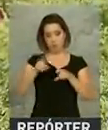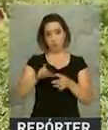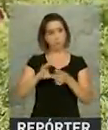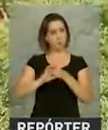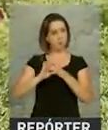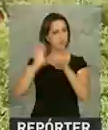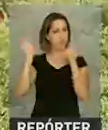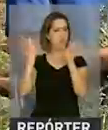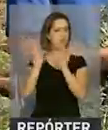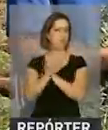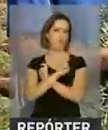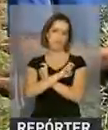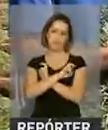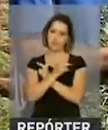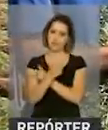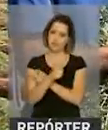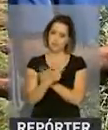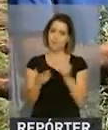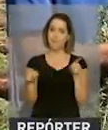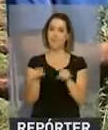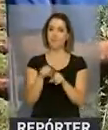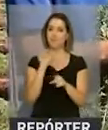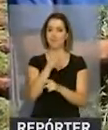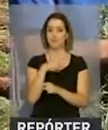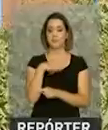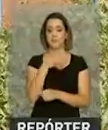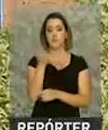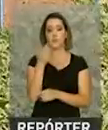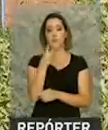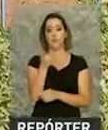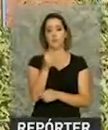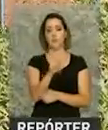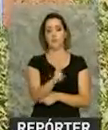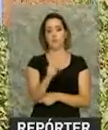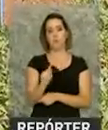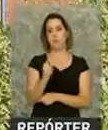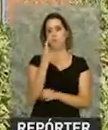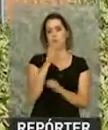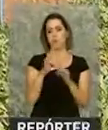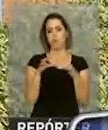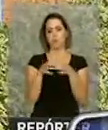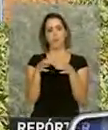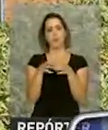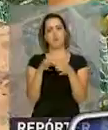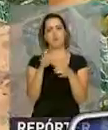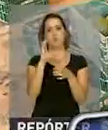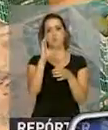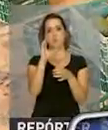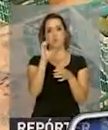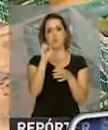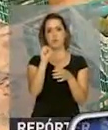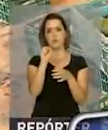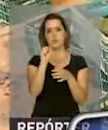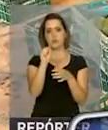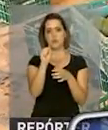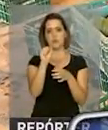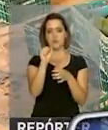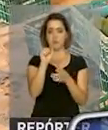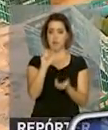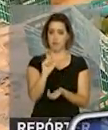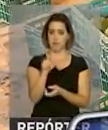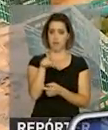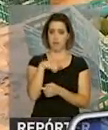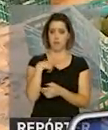no Distrito Federal, Idalércio resolveu, em 2015, fundar a primeira CSAA na região. Ele deixou de vender